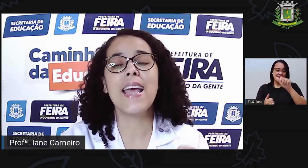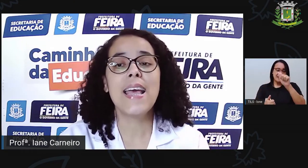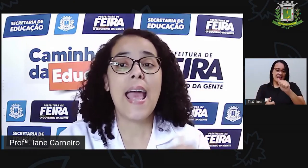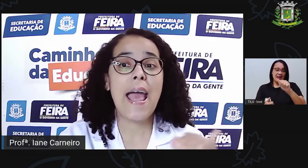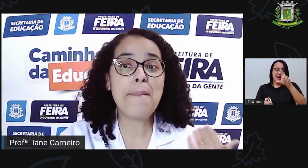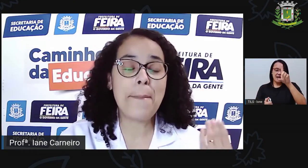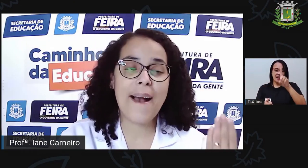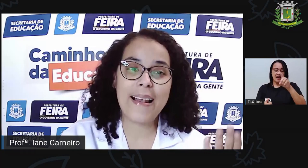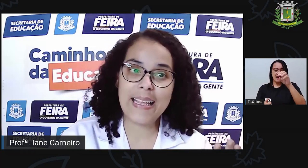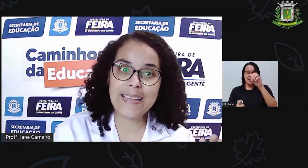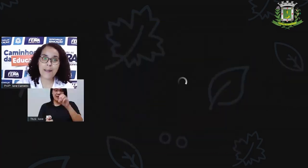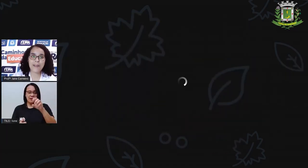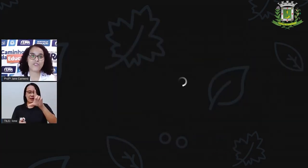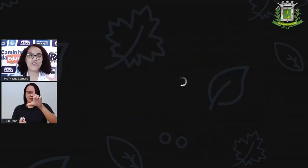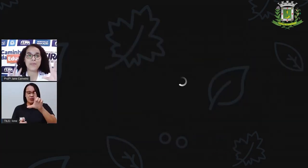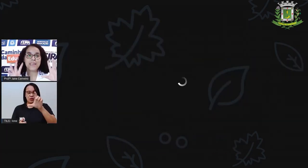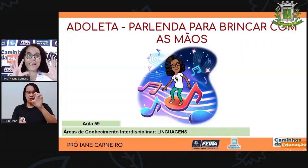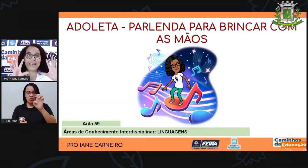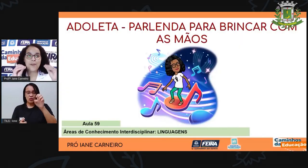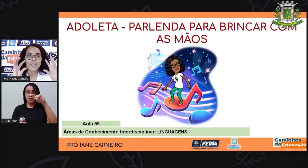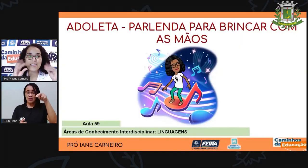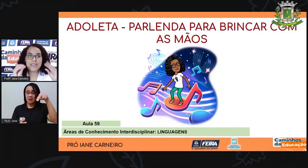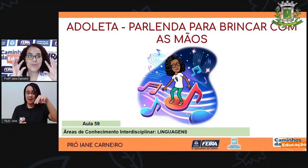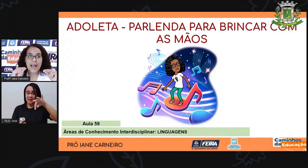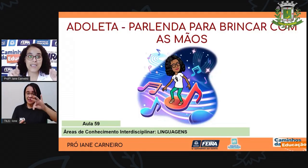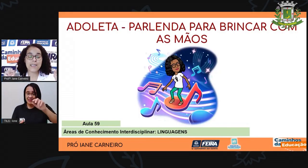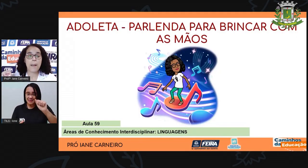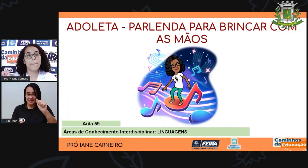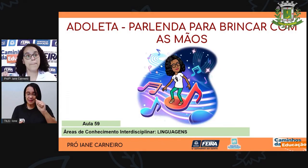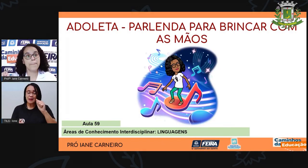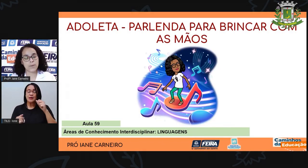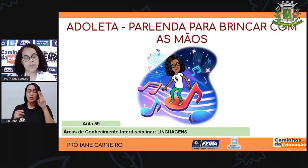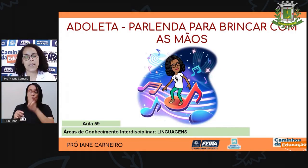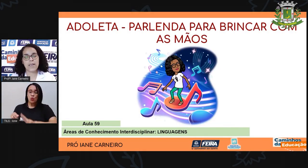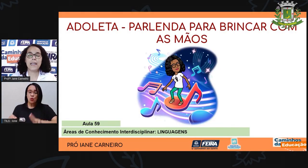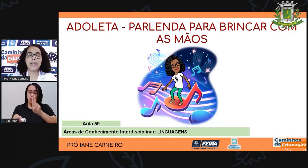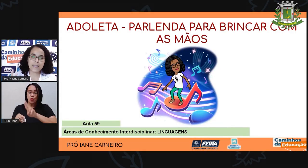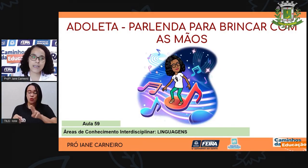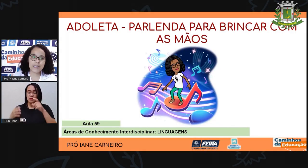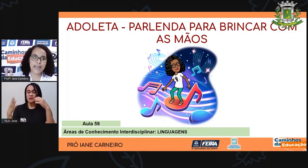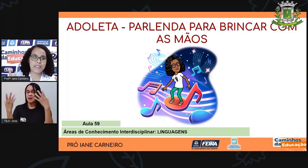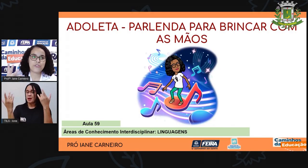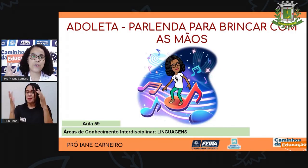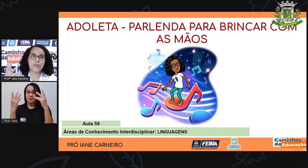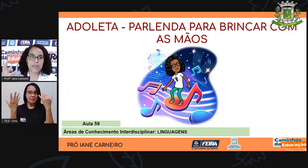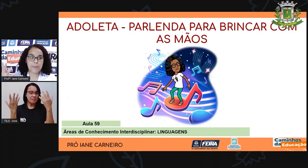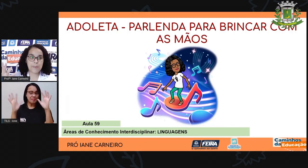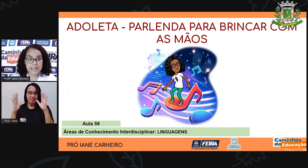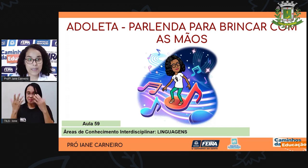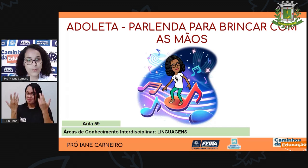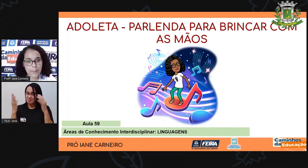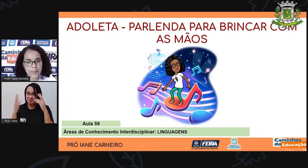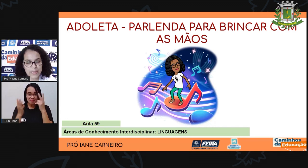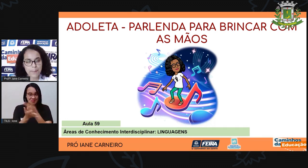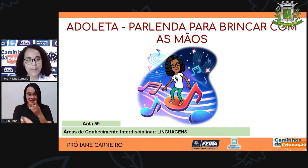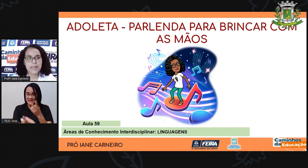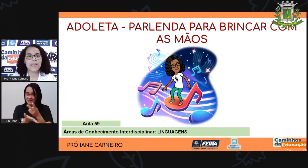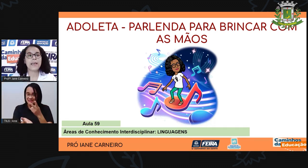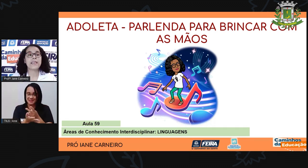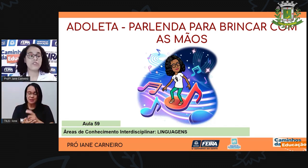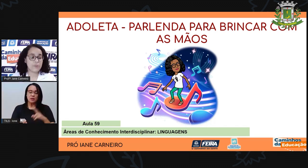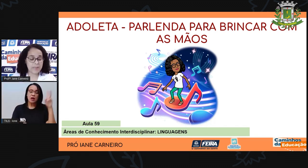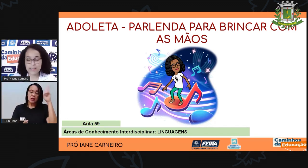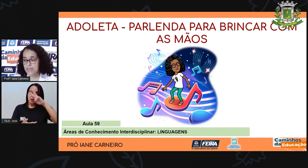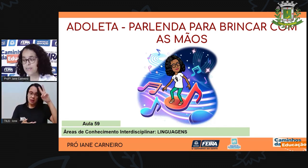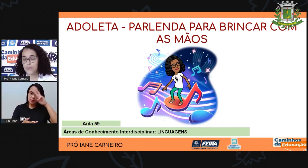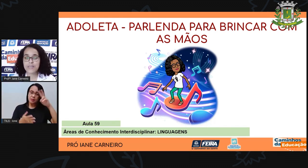adoleta, né? É uma parlenda para a gente brincar usando as mãos. Lembrando, né, que nós estamos ainda numa pandemia